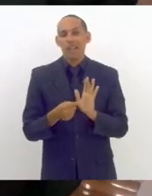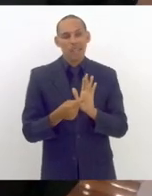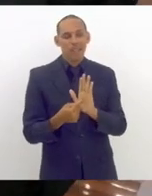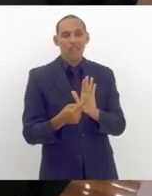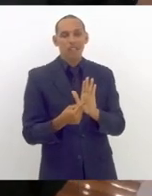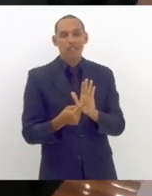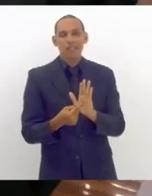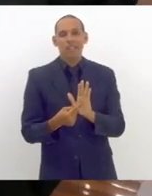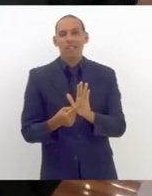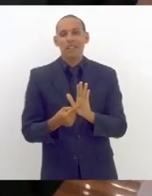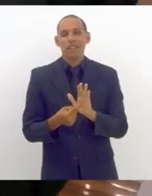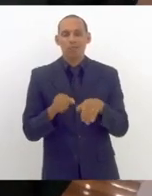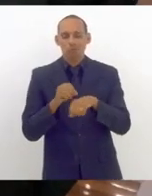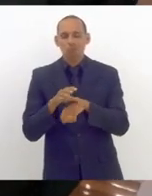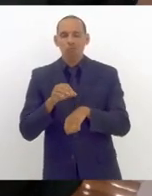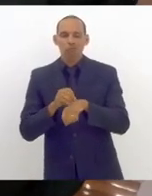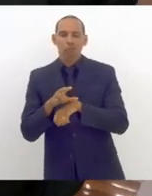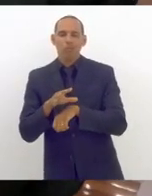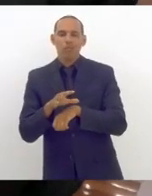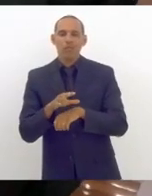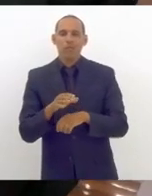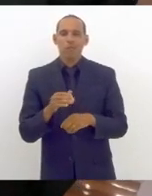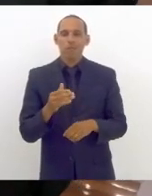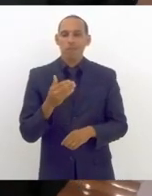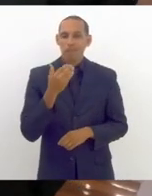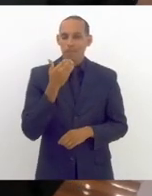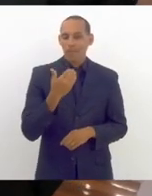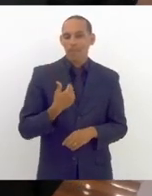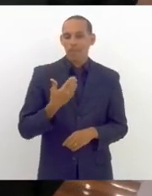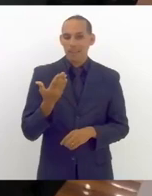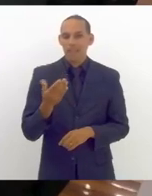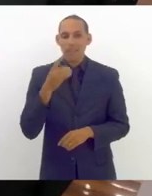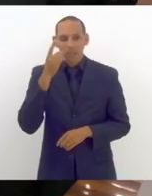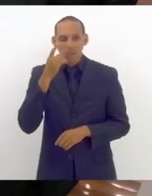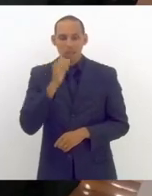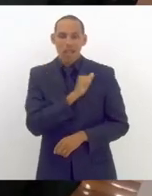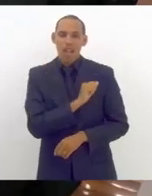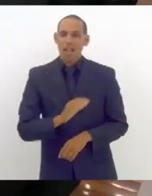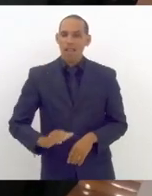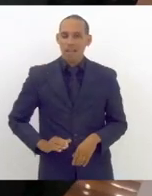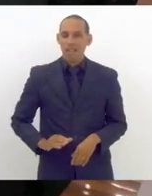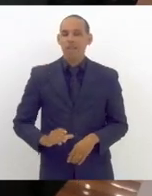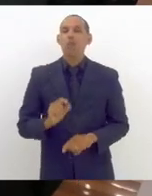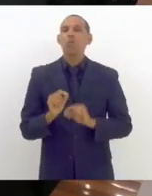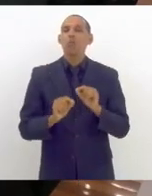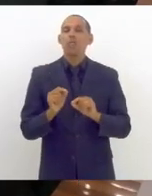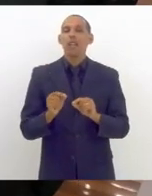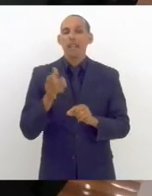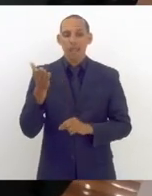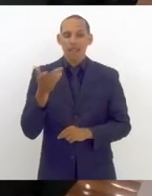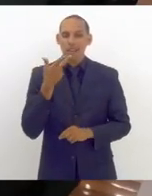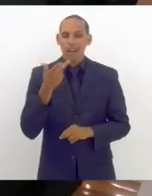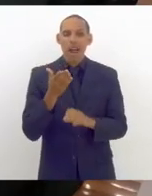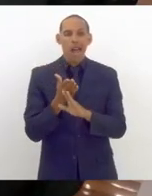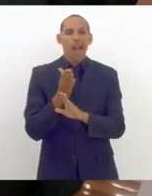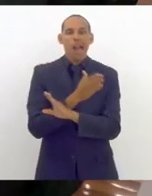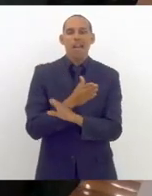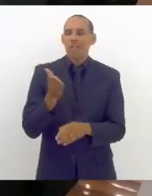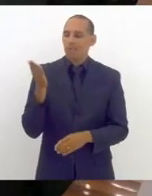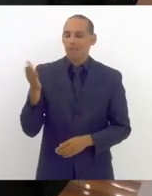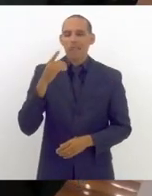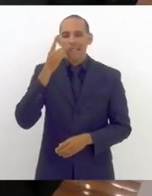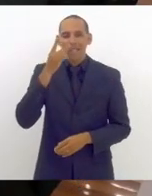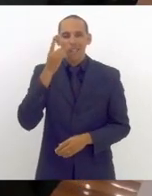essa sugestões me pede o deputado André Ceciliano que antes dele Falar fale